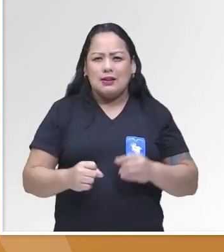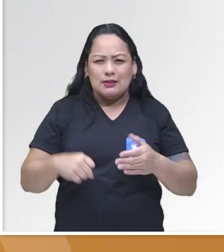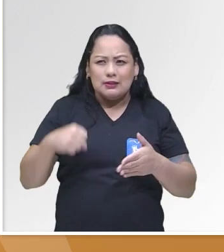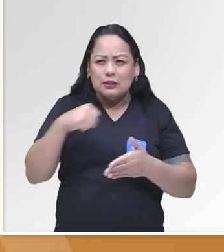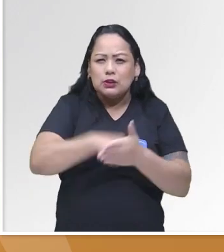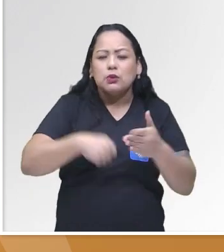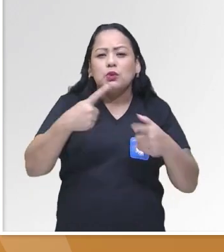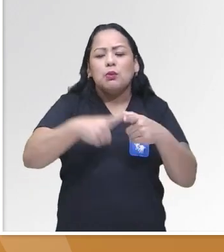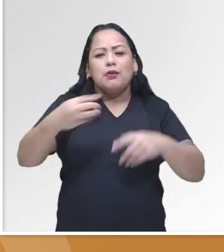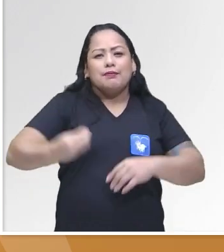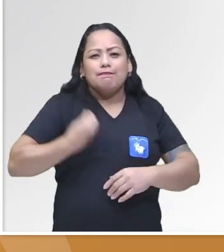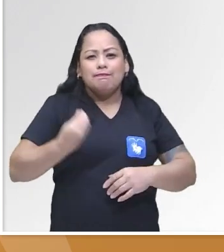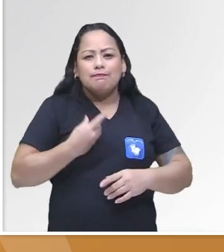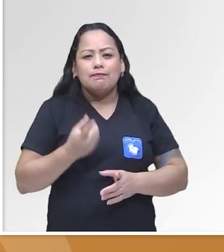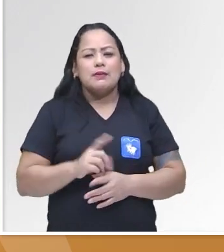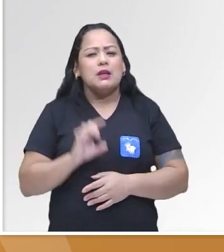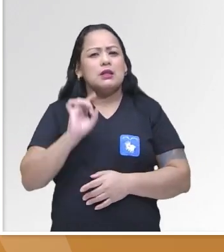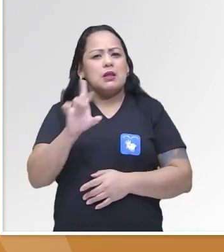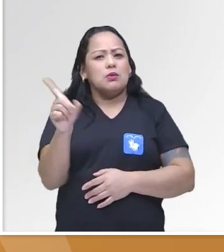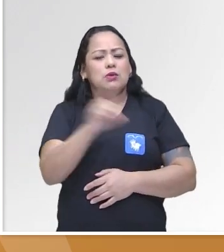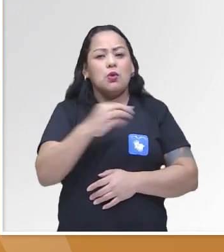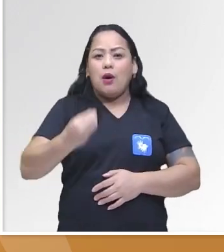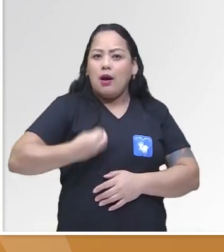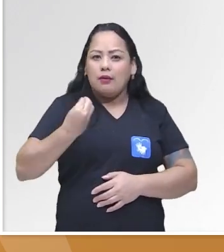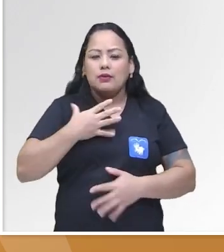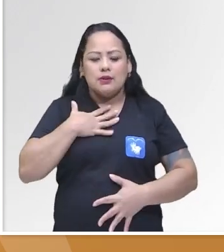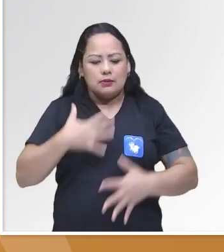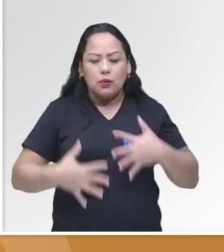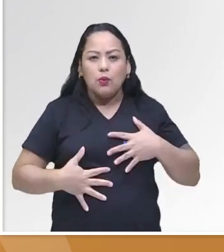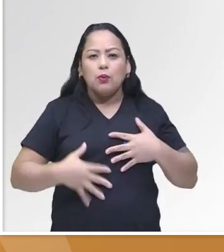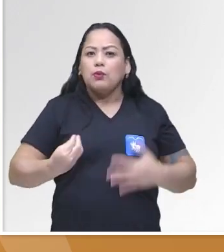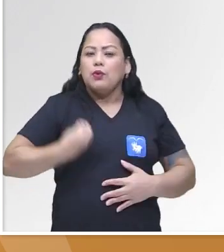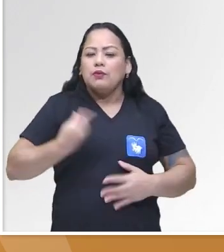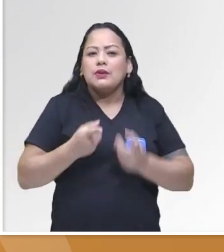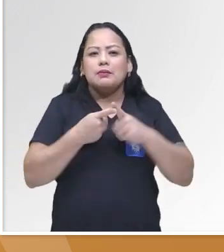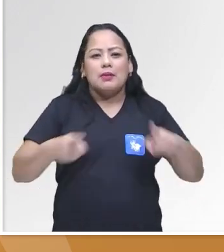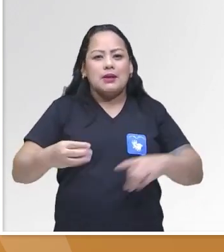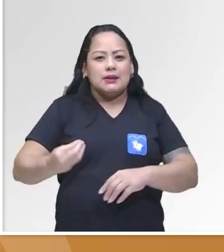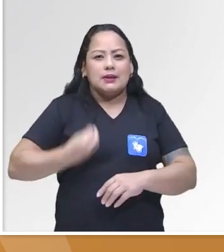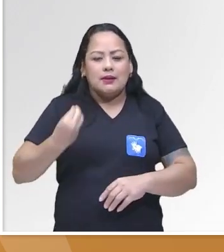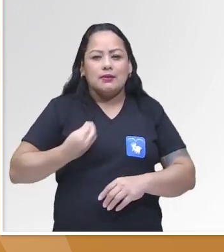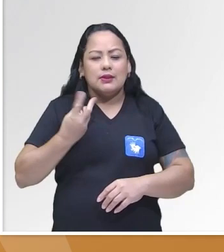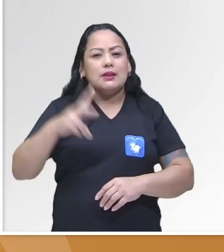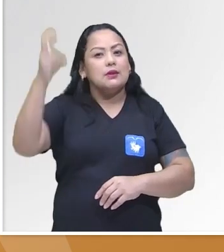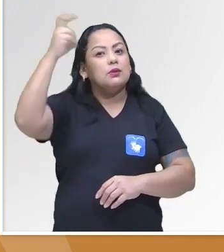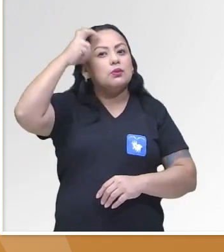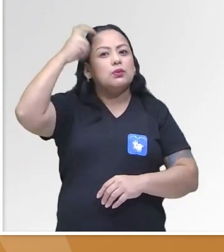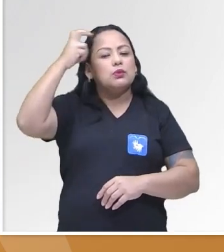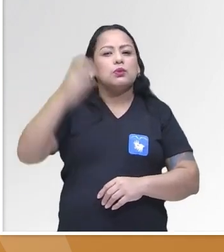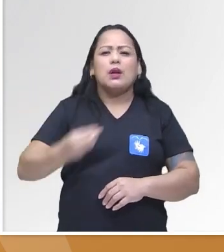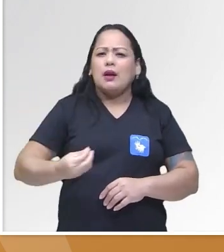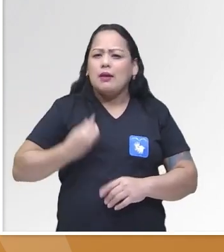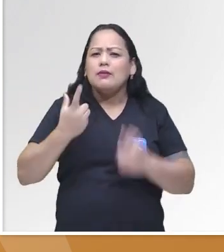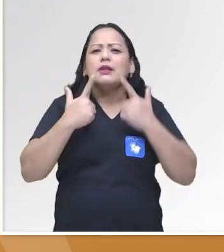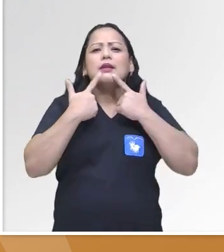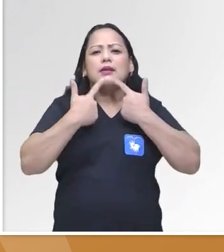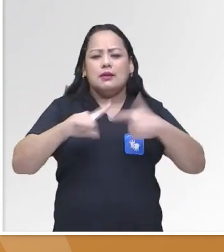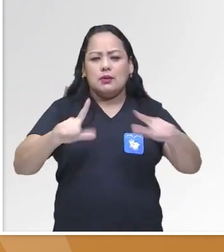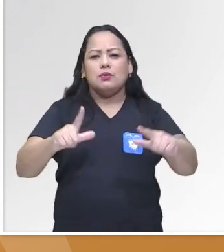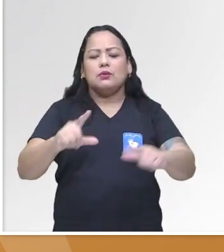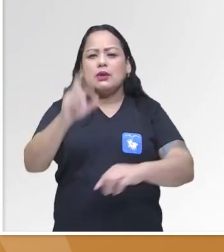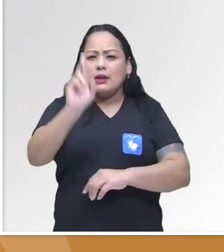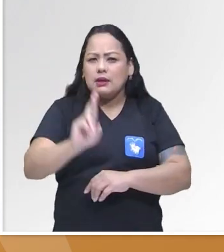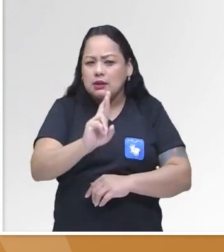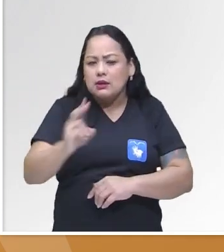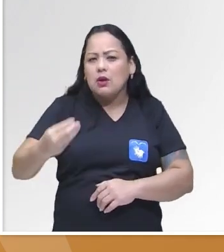pela sobrevivência. Não só a sobrevivência física, entendam. A sobrevivência da sua cultura, da sua língua, da sua